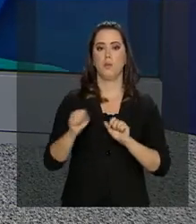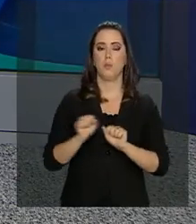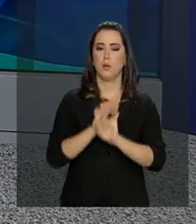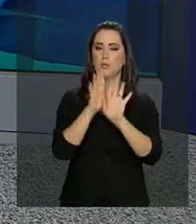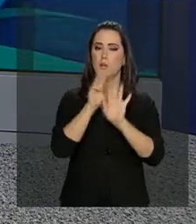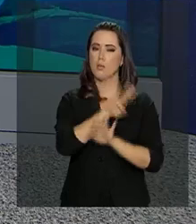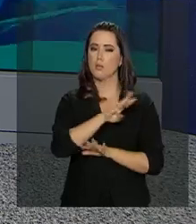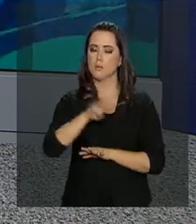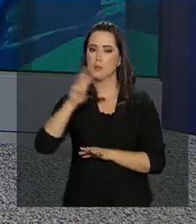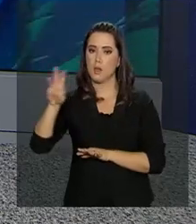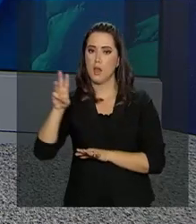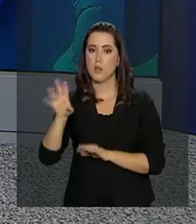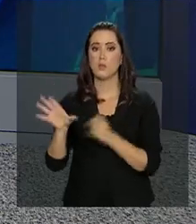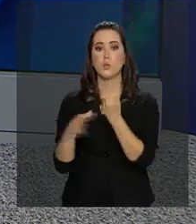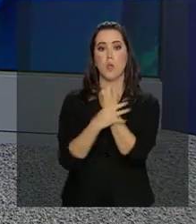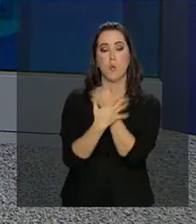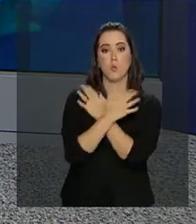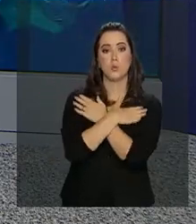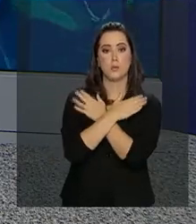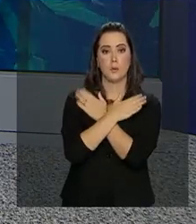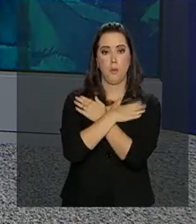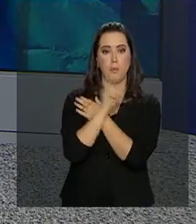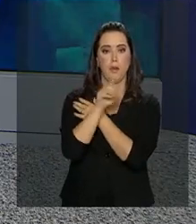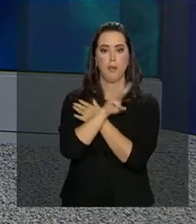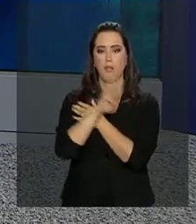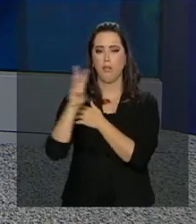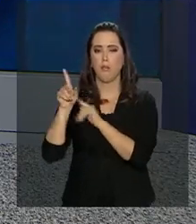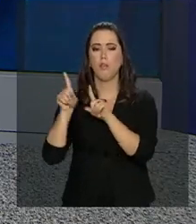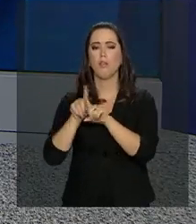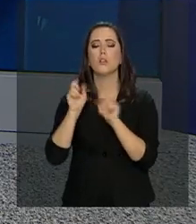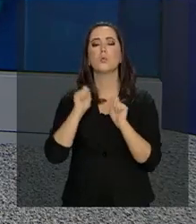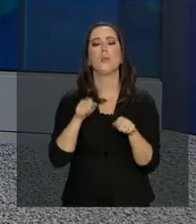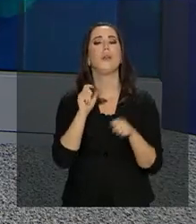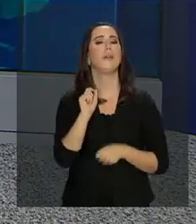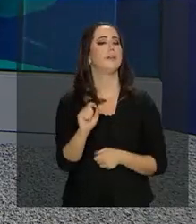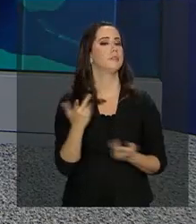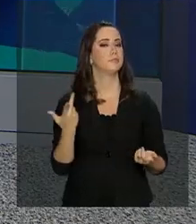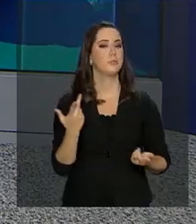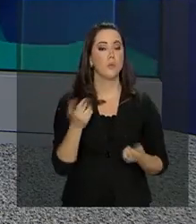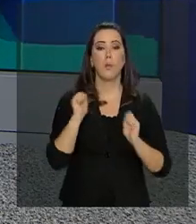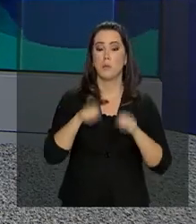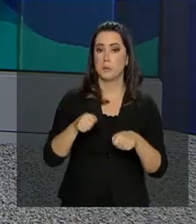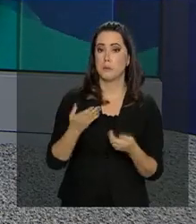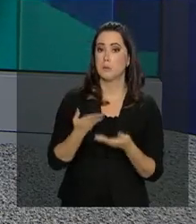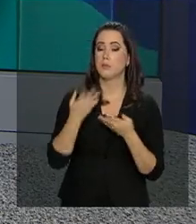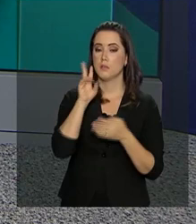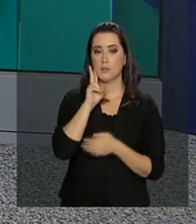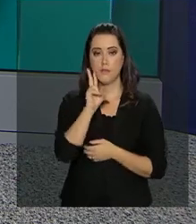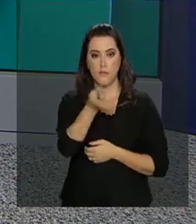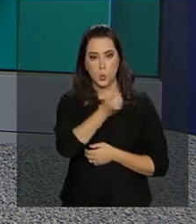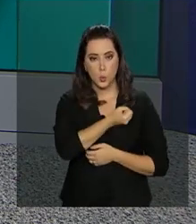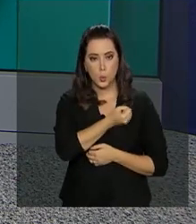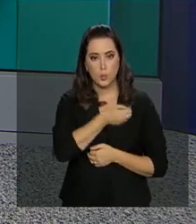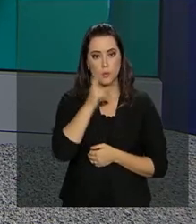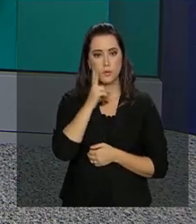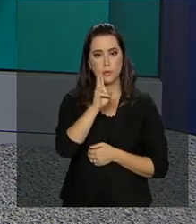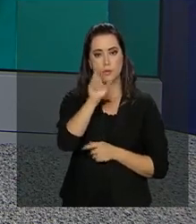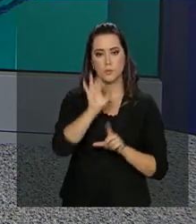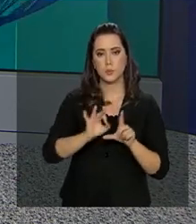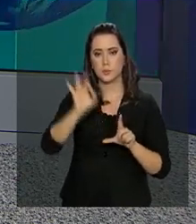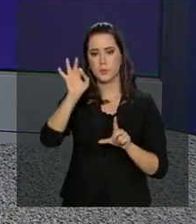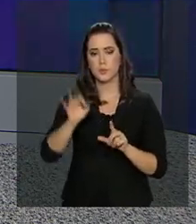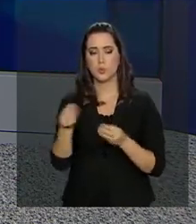programa Seguro Desemprego. Essa plataforma na internet permite o acesso a dados e indicadores de acompanhamento